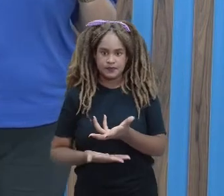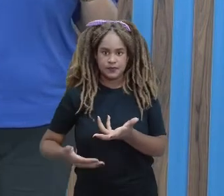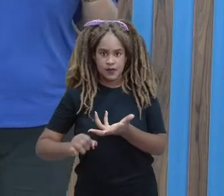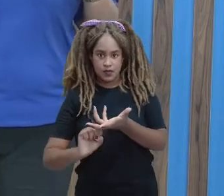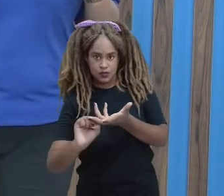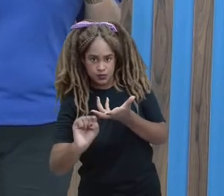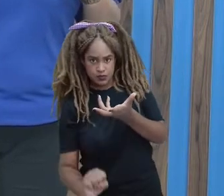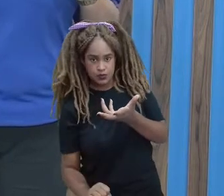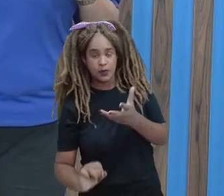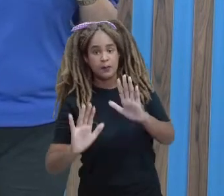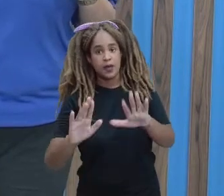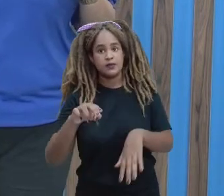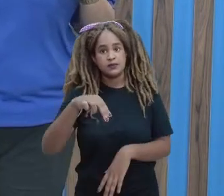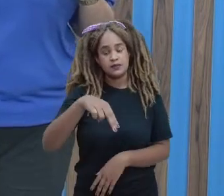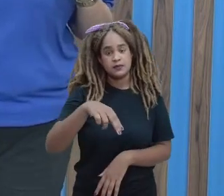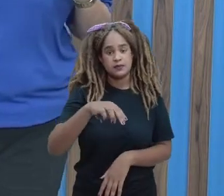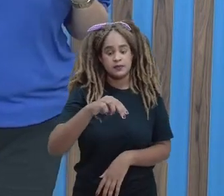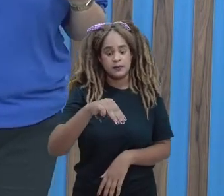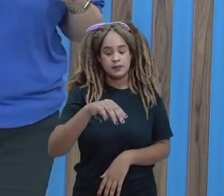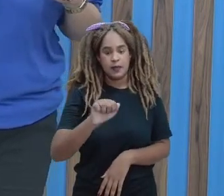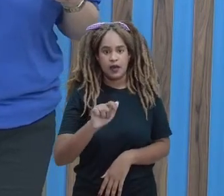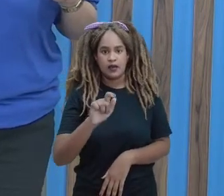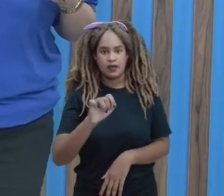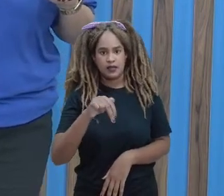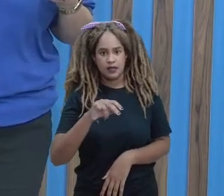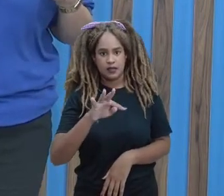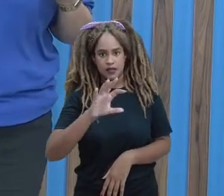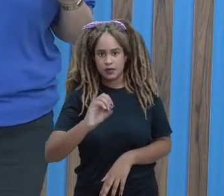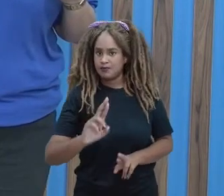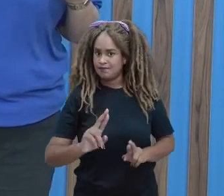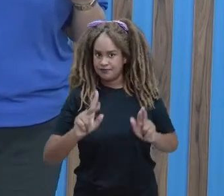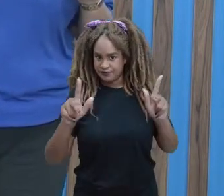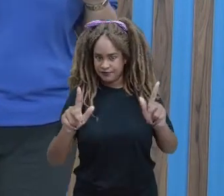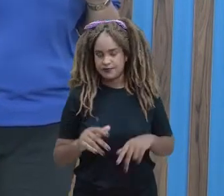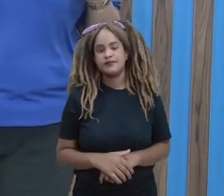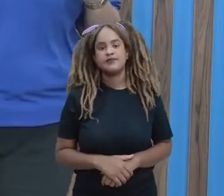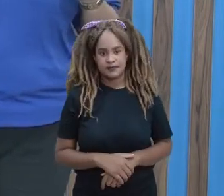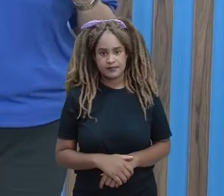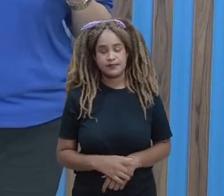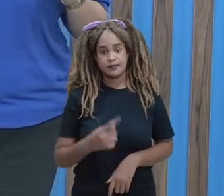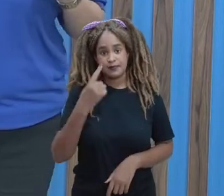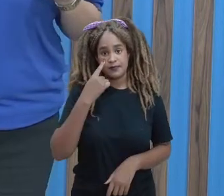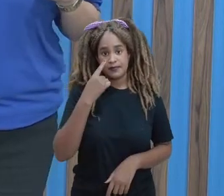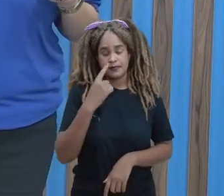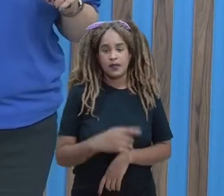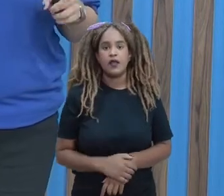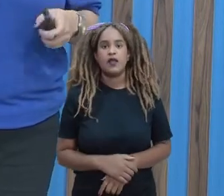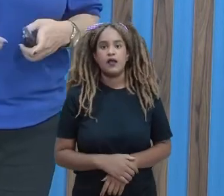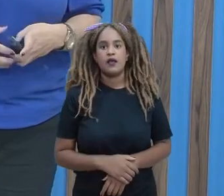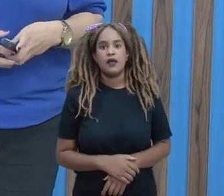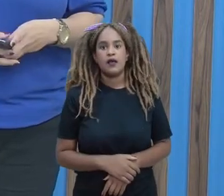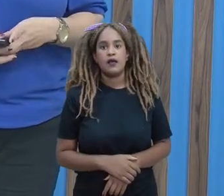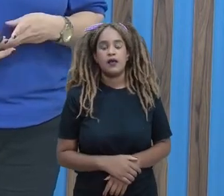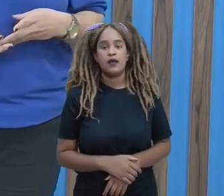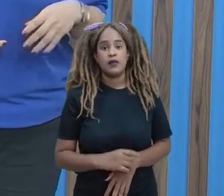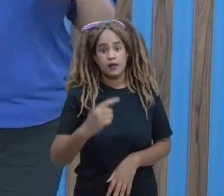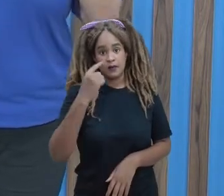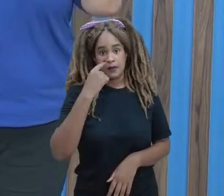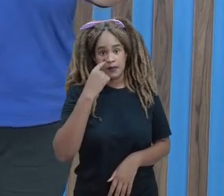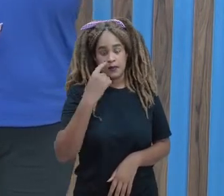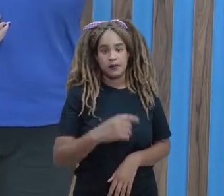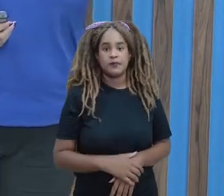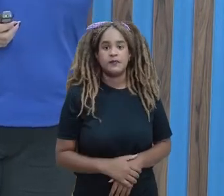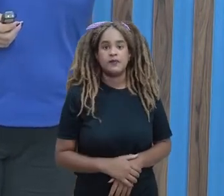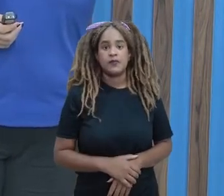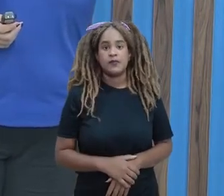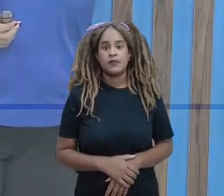o magnético não é assim não, viu, gente? O norte magnético do ímã, ele está apontando para onde? Para o sul magnético. Então joga